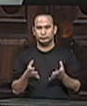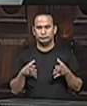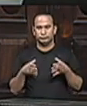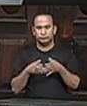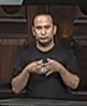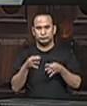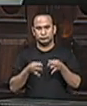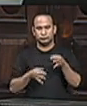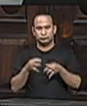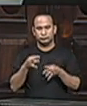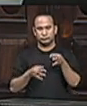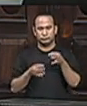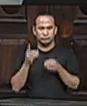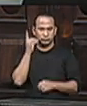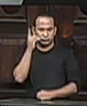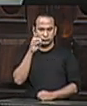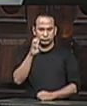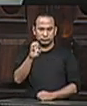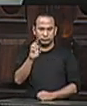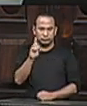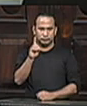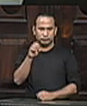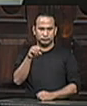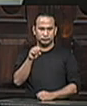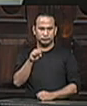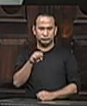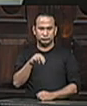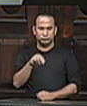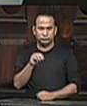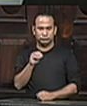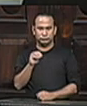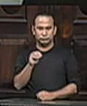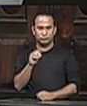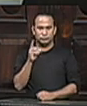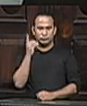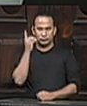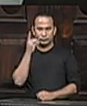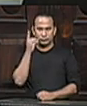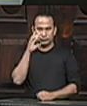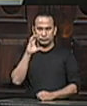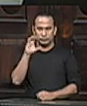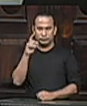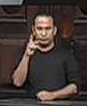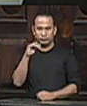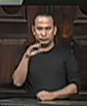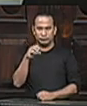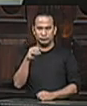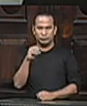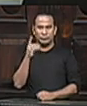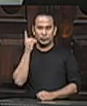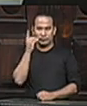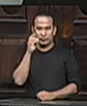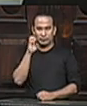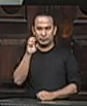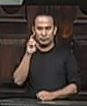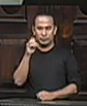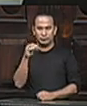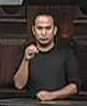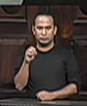de Constituição e Justiça, de Trabalho, Legislação Social e Seguridade Social, Economia, Indústria e Comércio, e Orçamento, Finanças, Fiscalização Financeira e